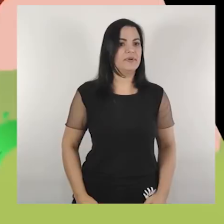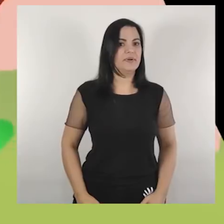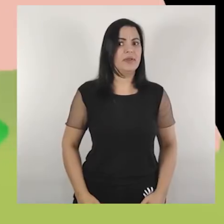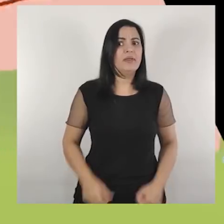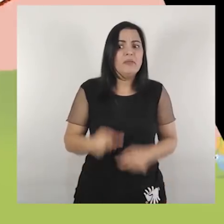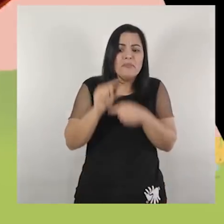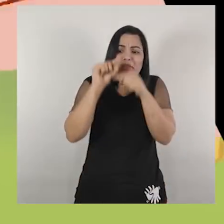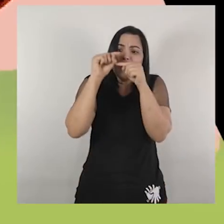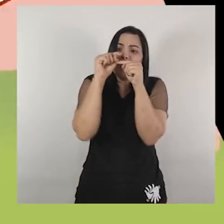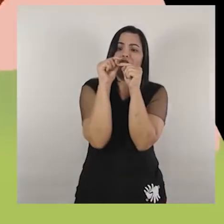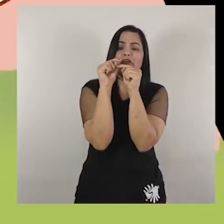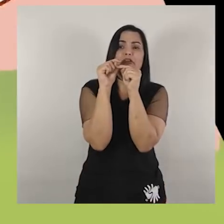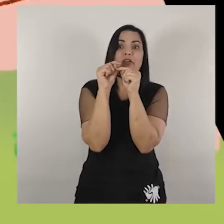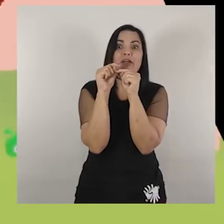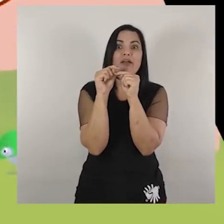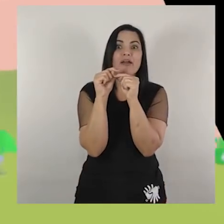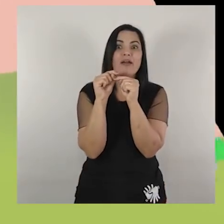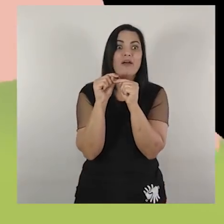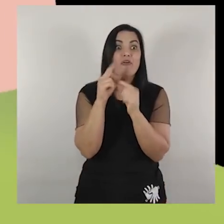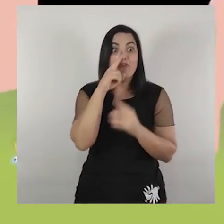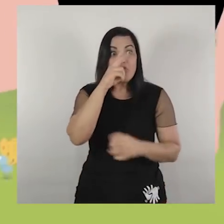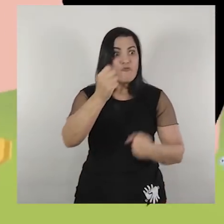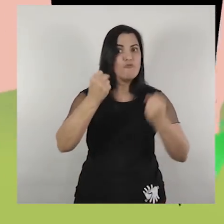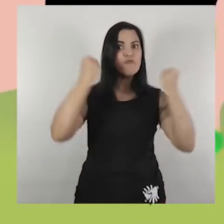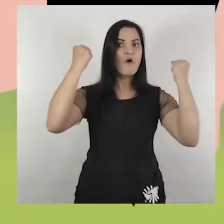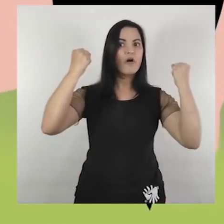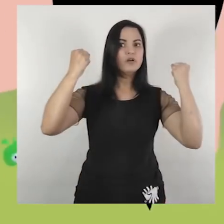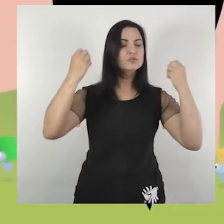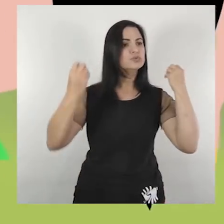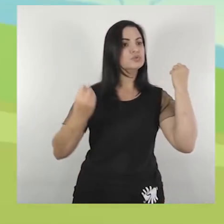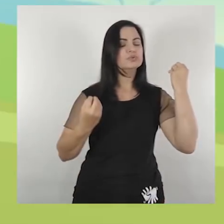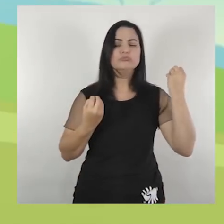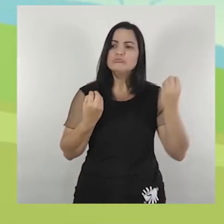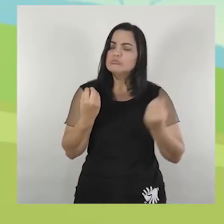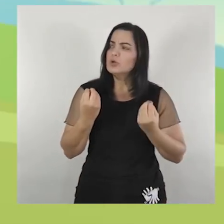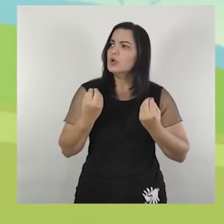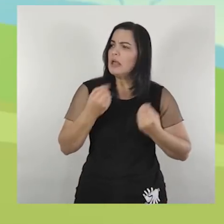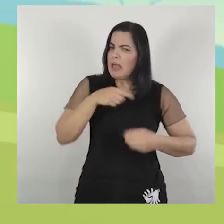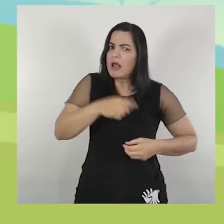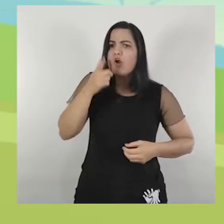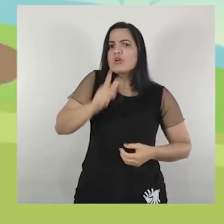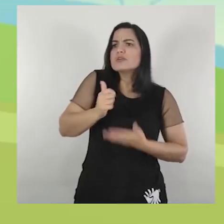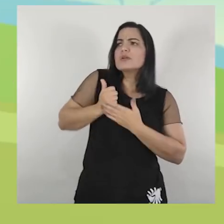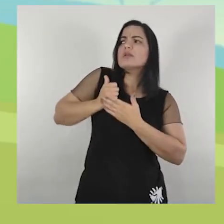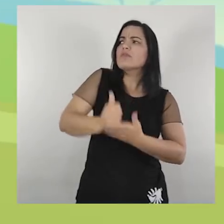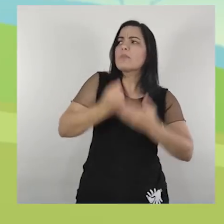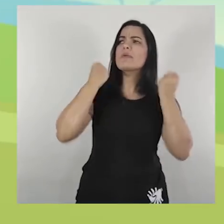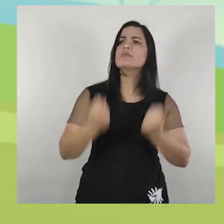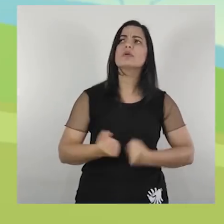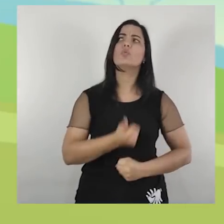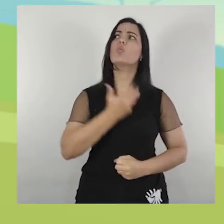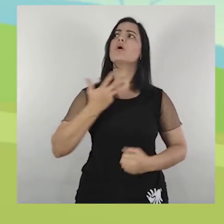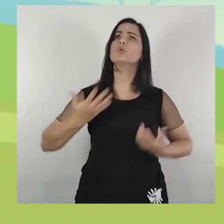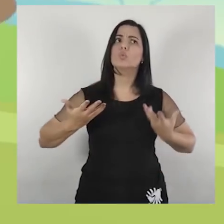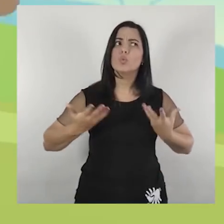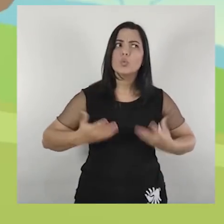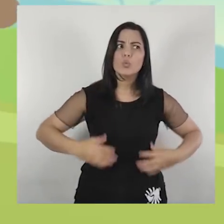é tão pequena e tão forte. Quanto peso será que uma formiga consegue